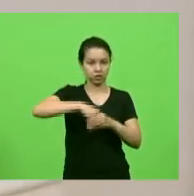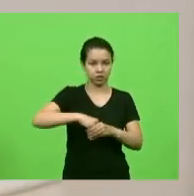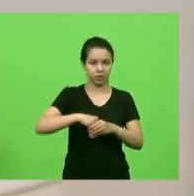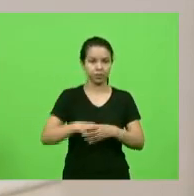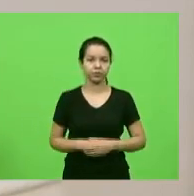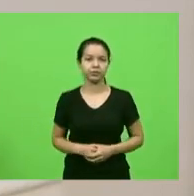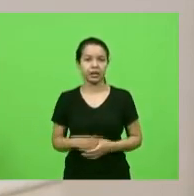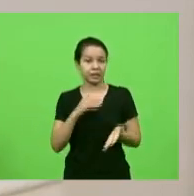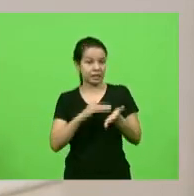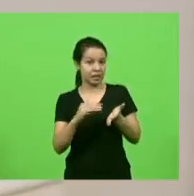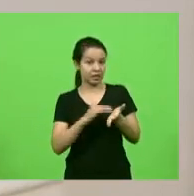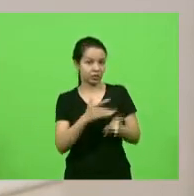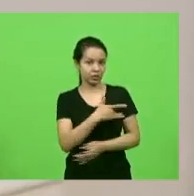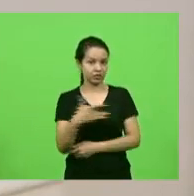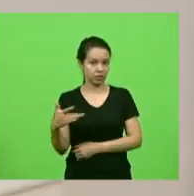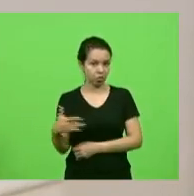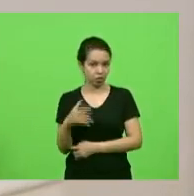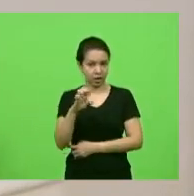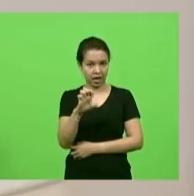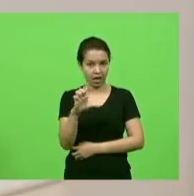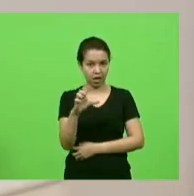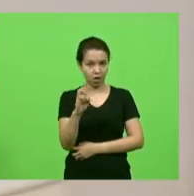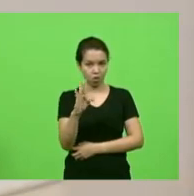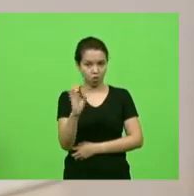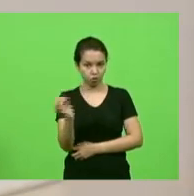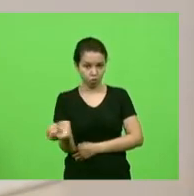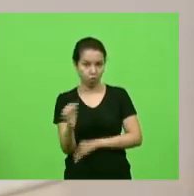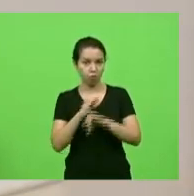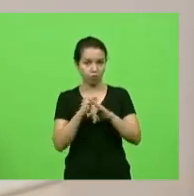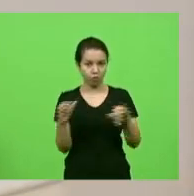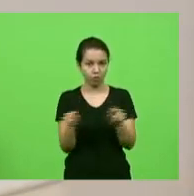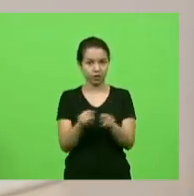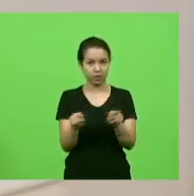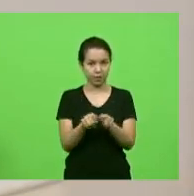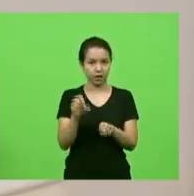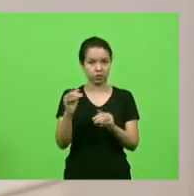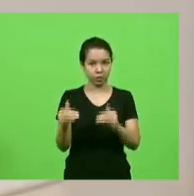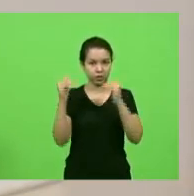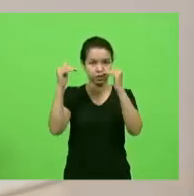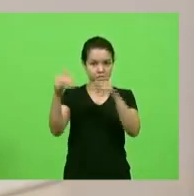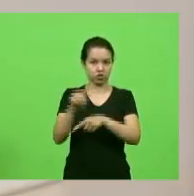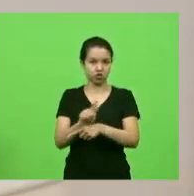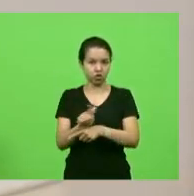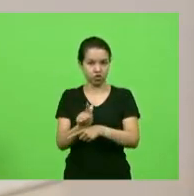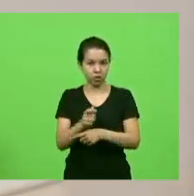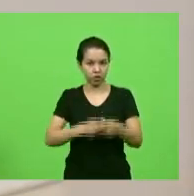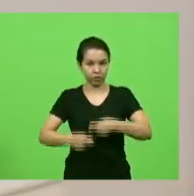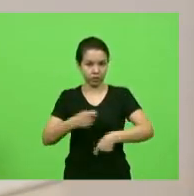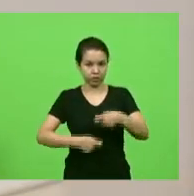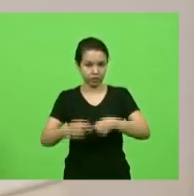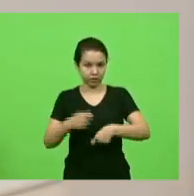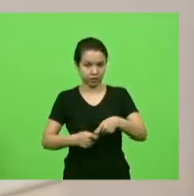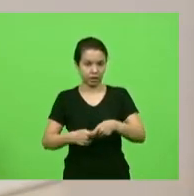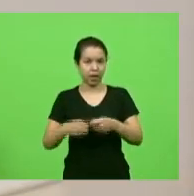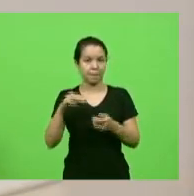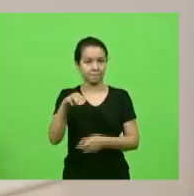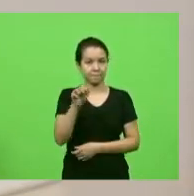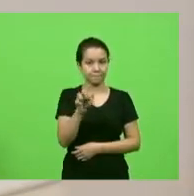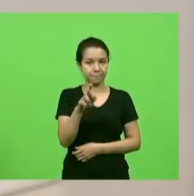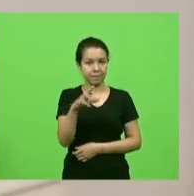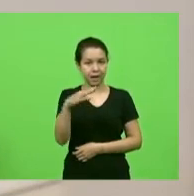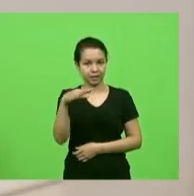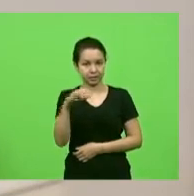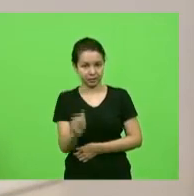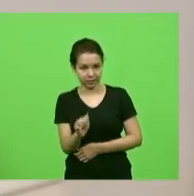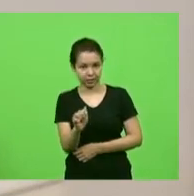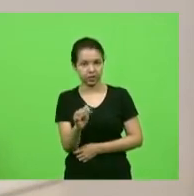da Saúde, senhor Elton de Souza Zeferino, e pela então superintendente de gestão administrativa, senhora Márcia Regina